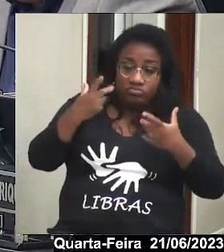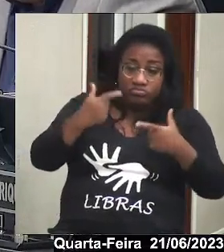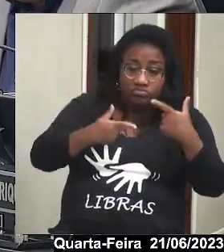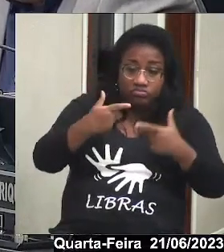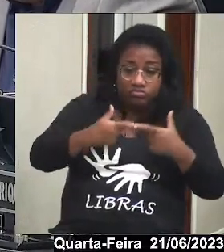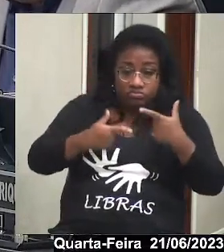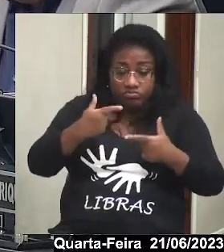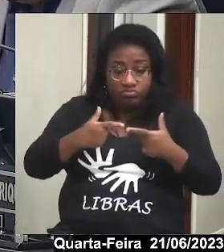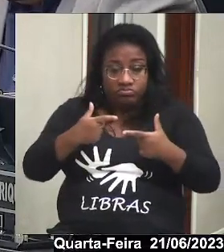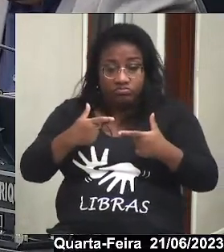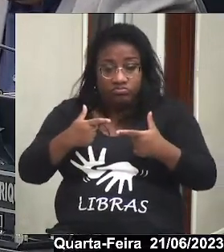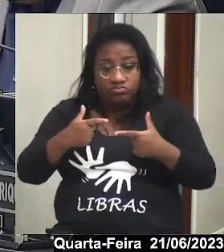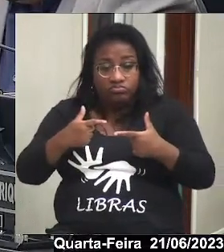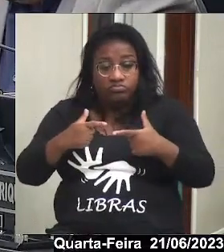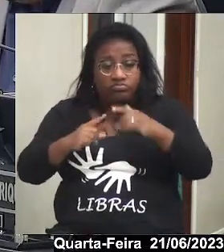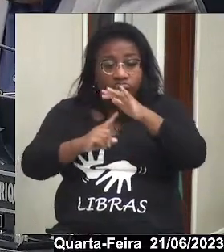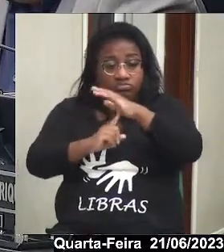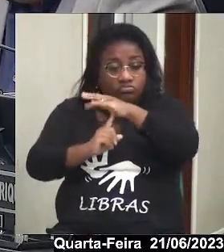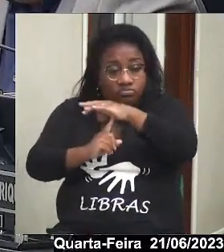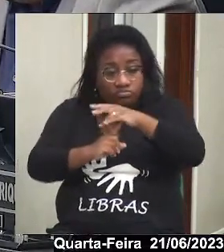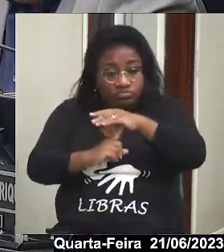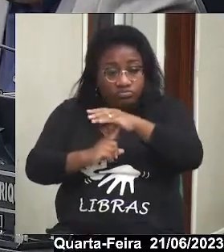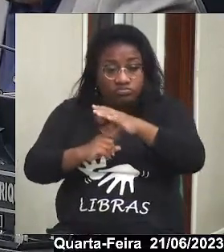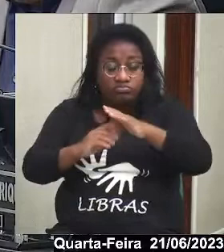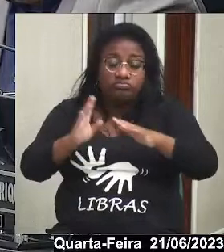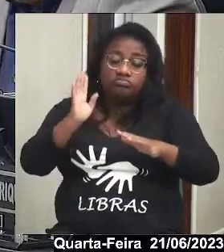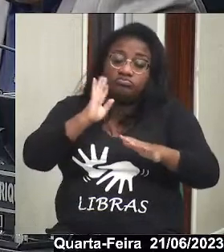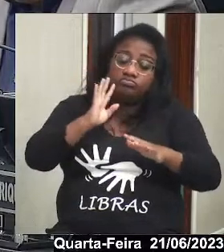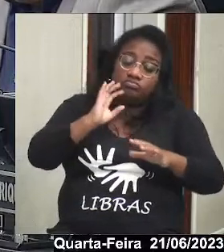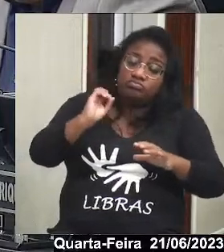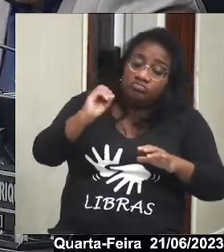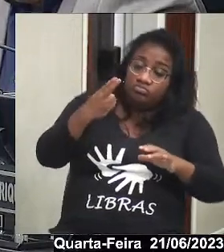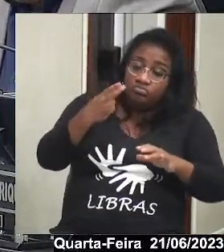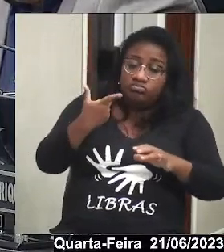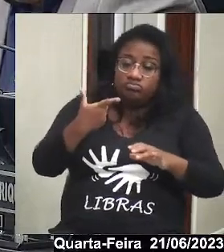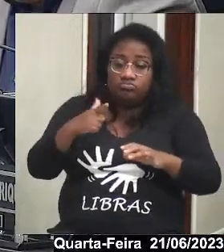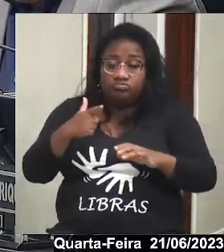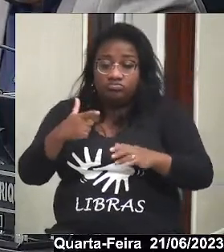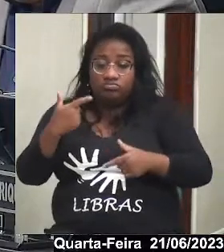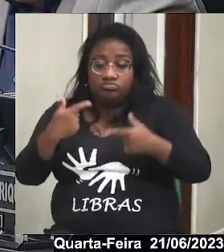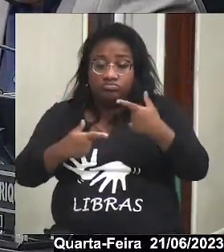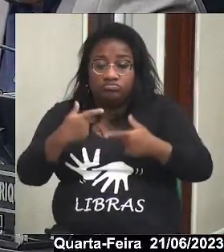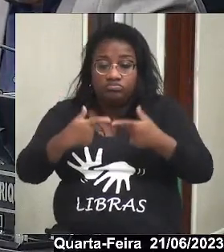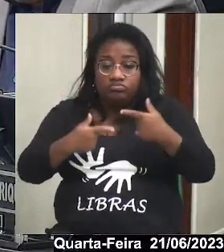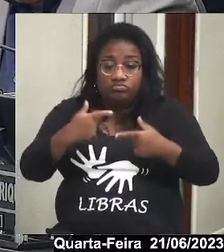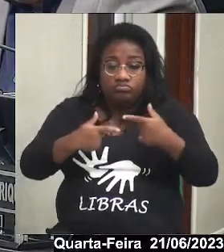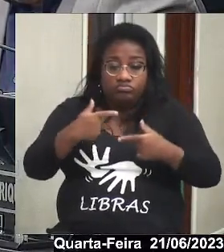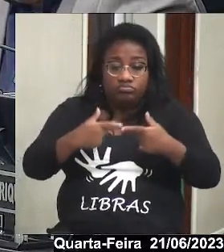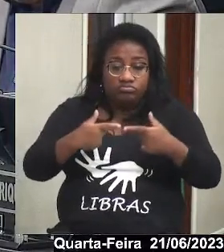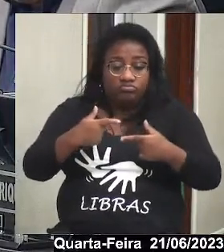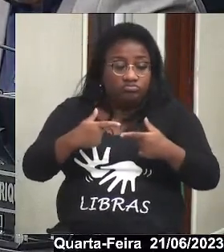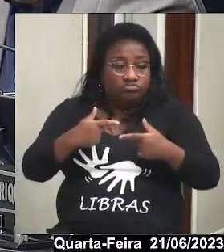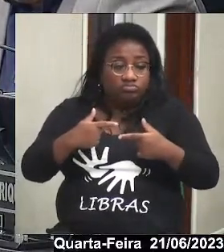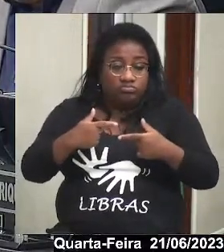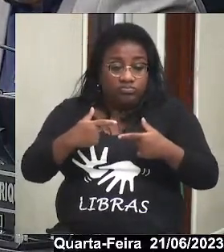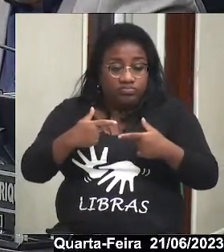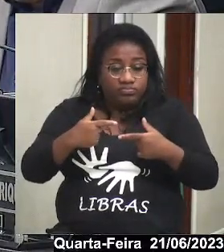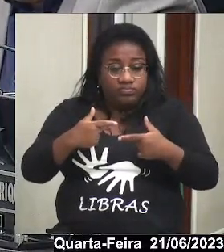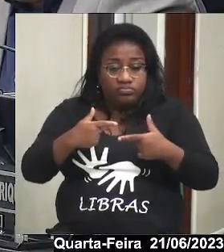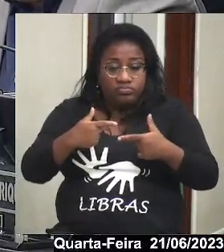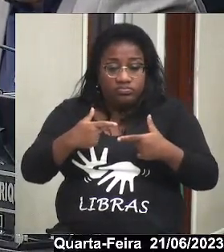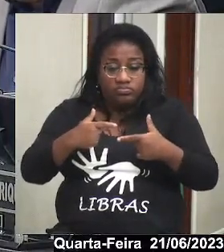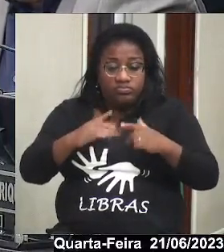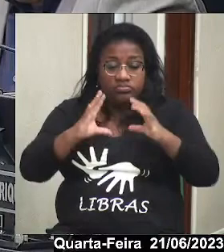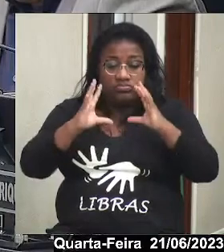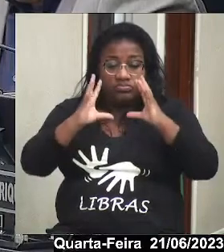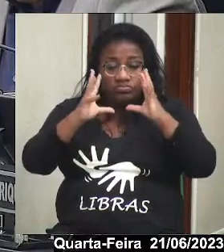discutimos inclusive a semana passada sobre aquilo que não achávamos que era legal, e vamos continuar discutindo com vocês, porque nós, tudo